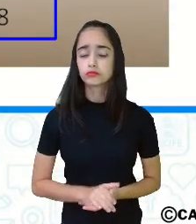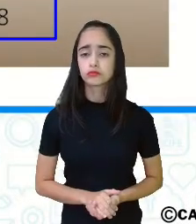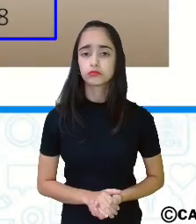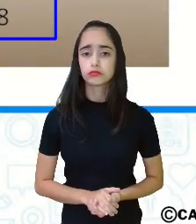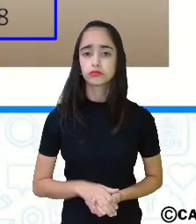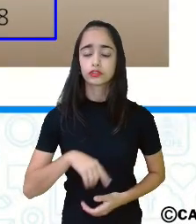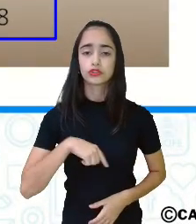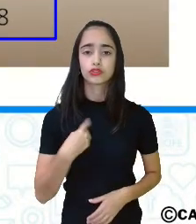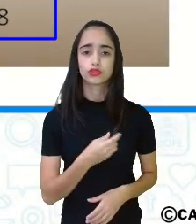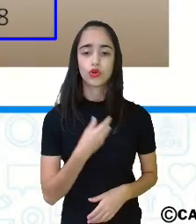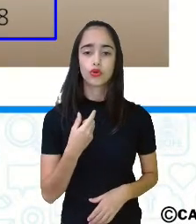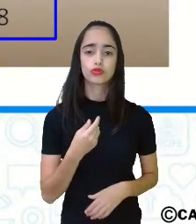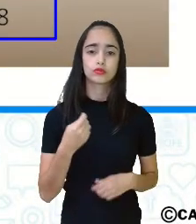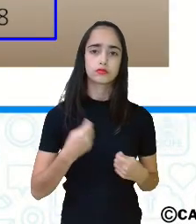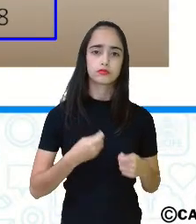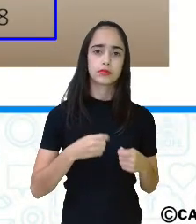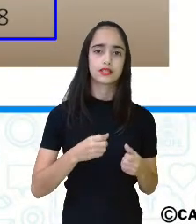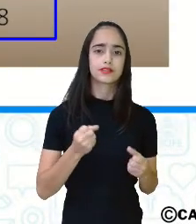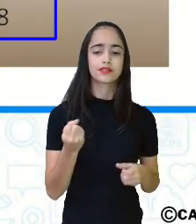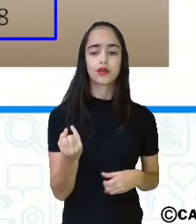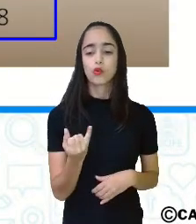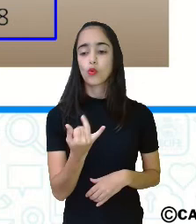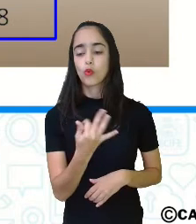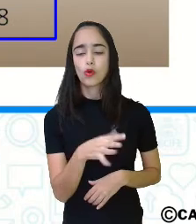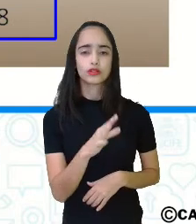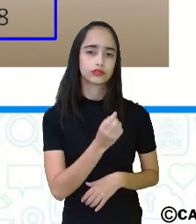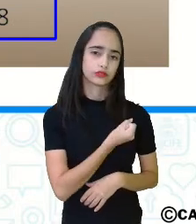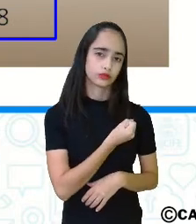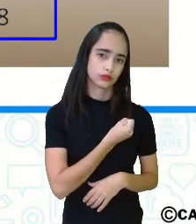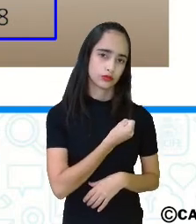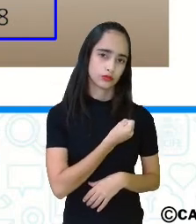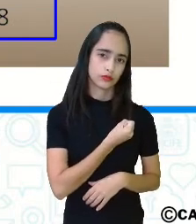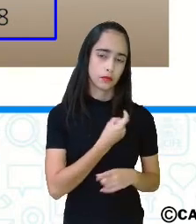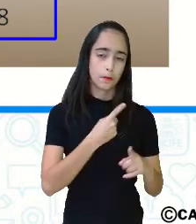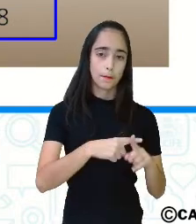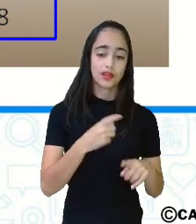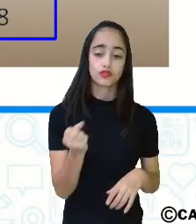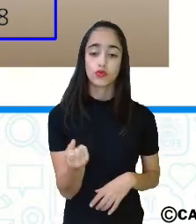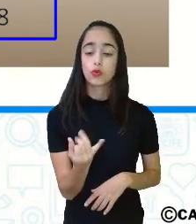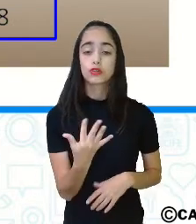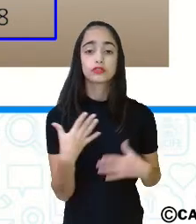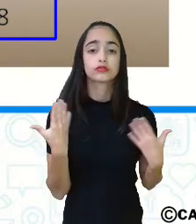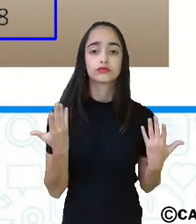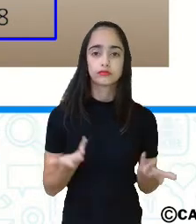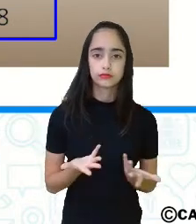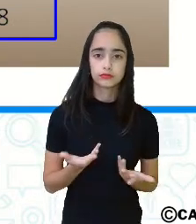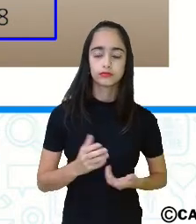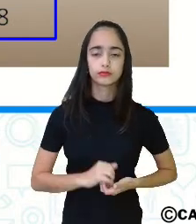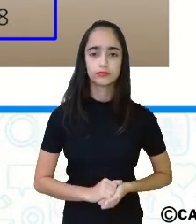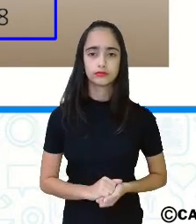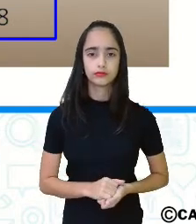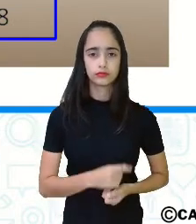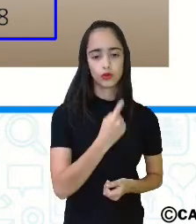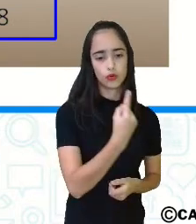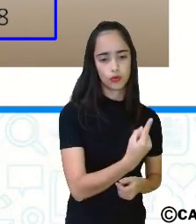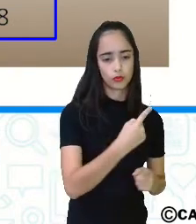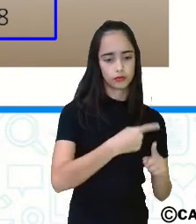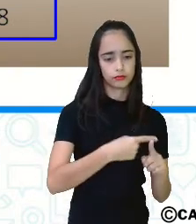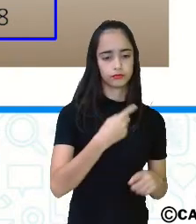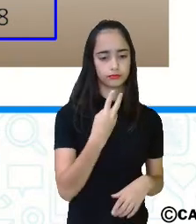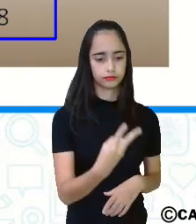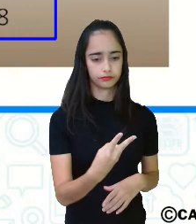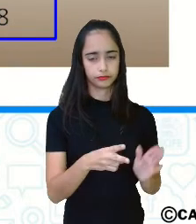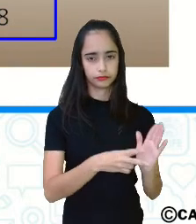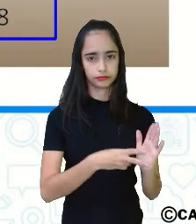aqui contando de quanto em quanto, ou então vou estar somando aqui de quanto em quanto. 1 mais 2 vai dar